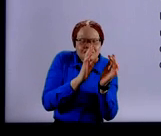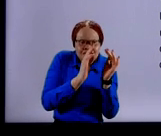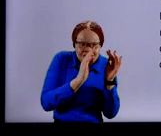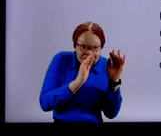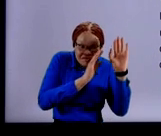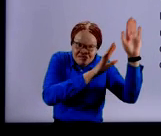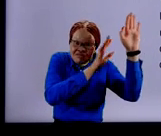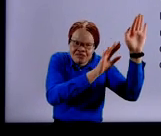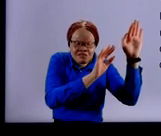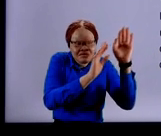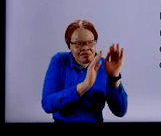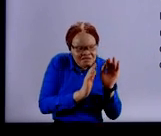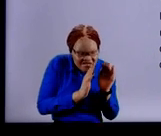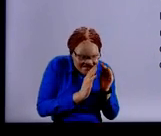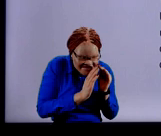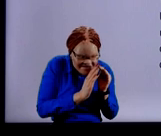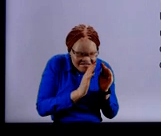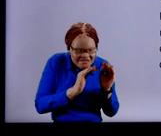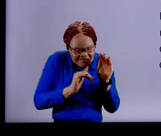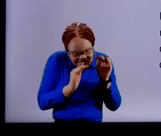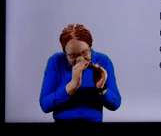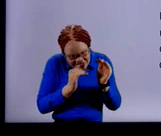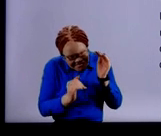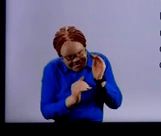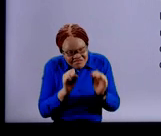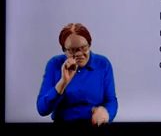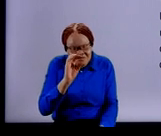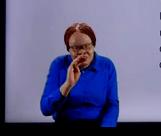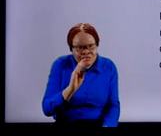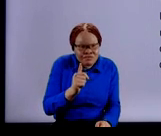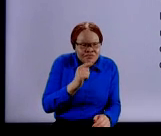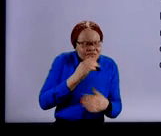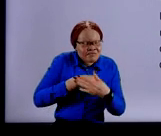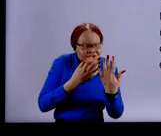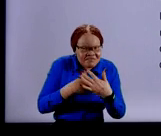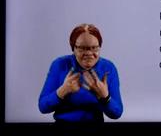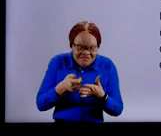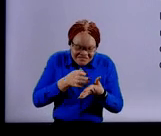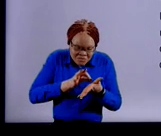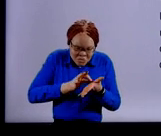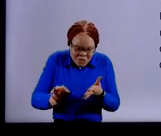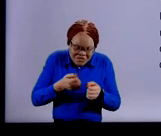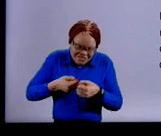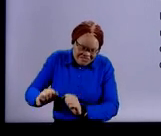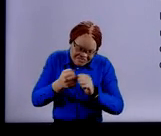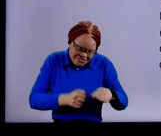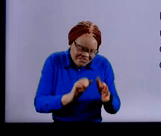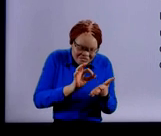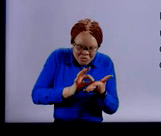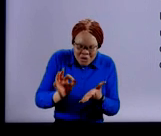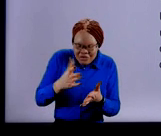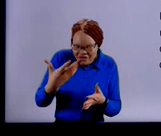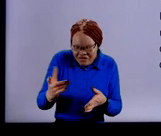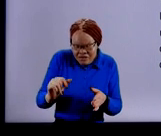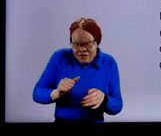campo que vivia numa casinha por baixo de uma sede todos os dias variam muito bem a